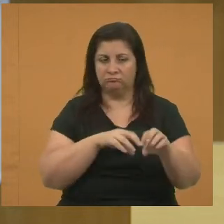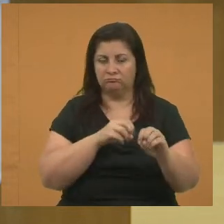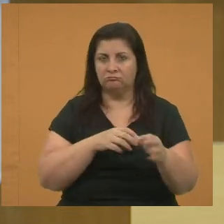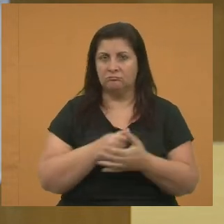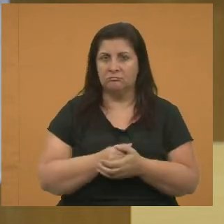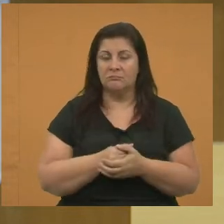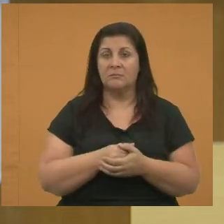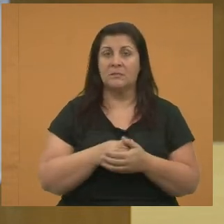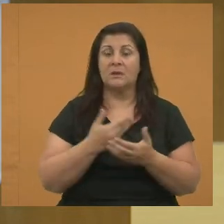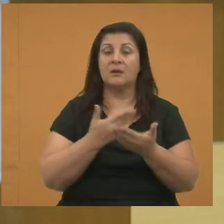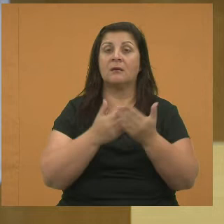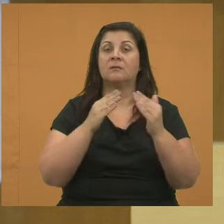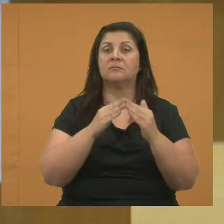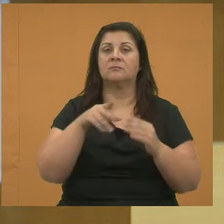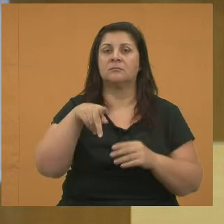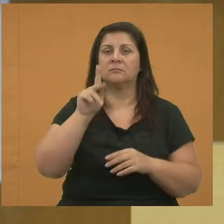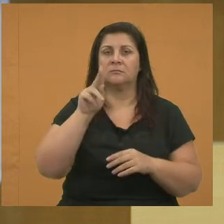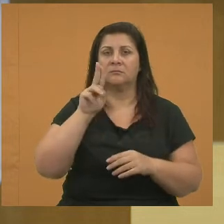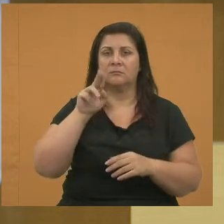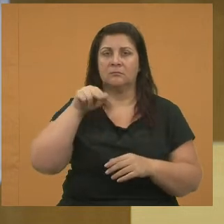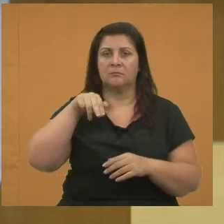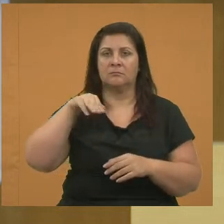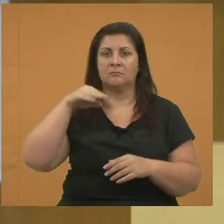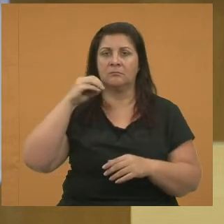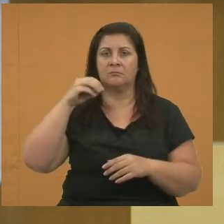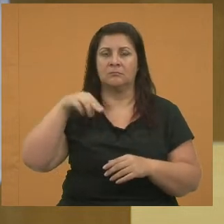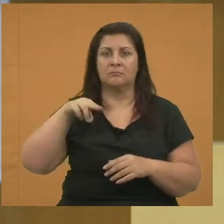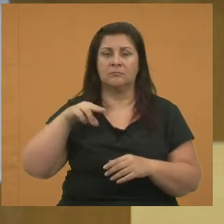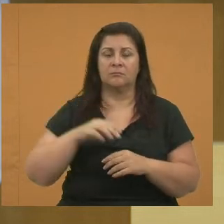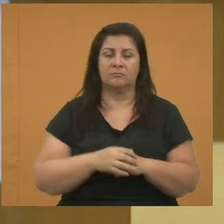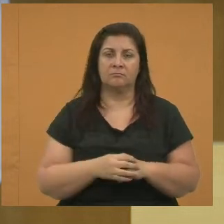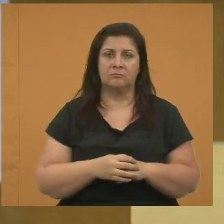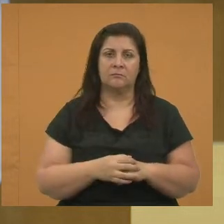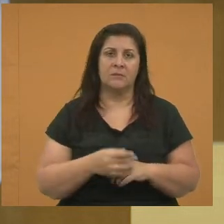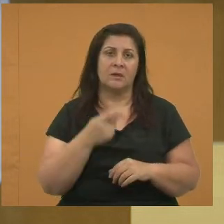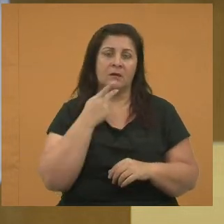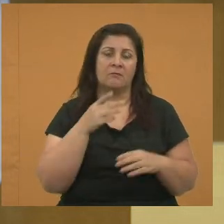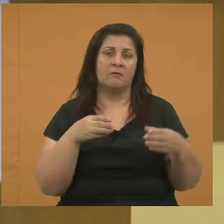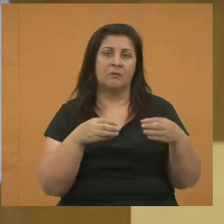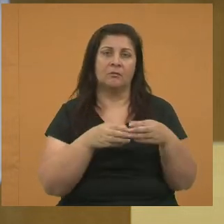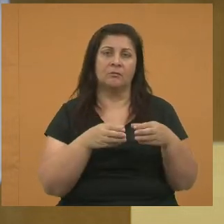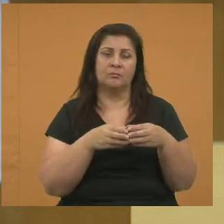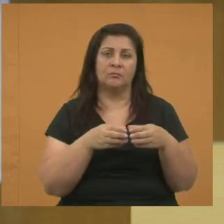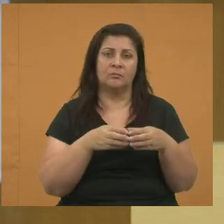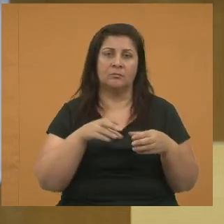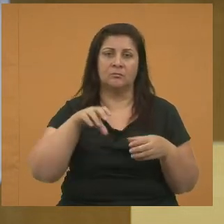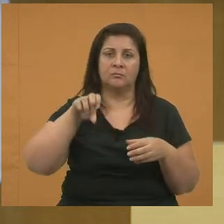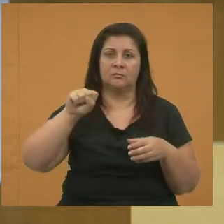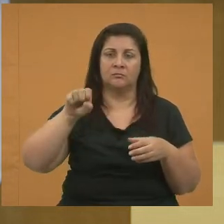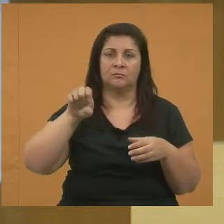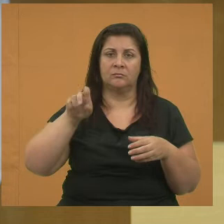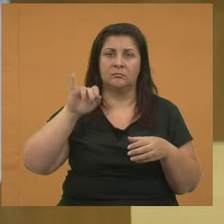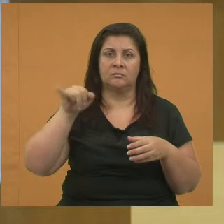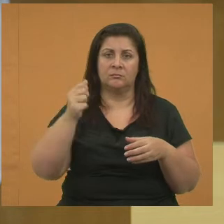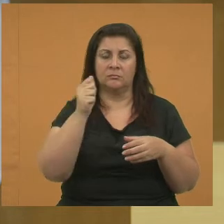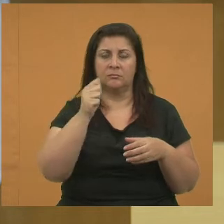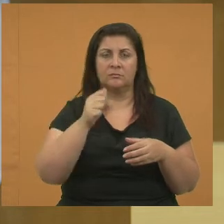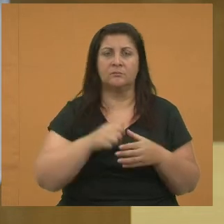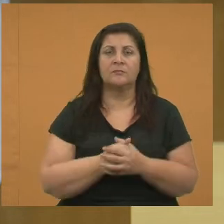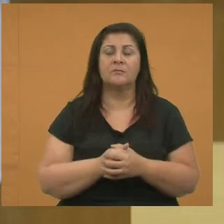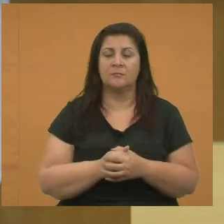Escola Comum. E aí eu quero falar do Grupo Seja, que seja empreendedor em Jacareí.